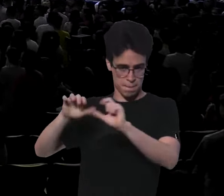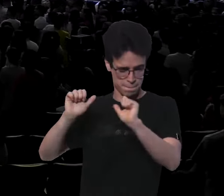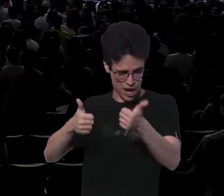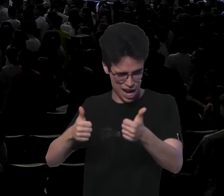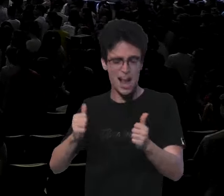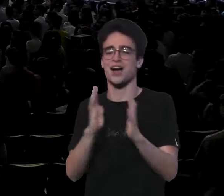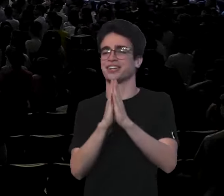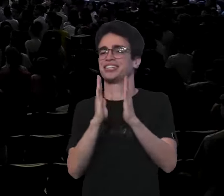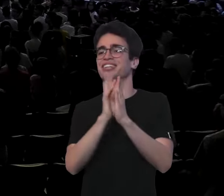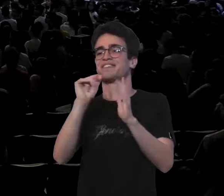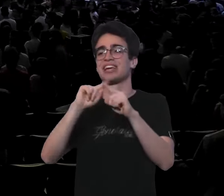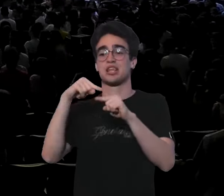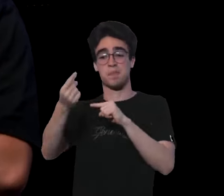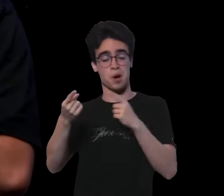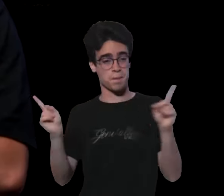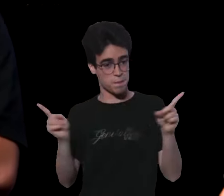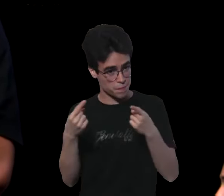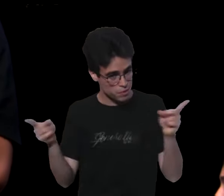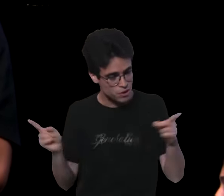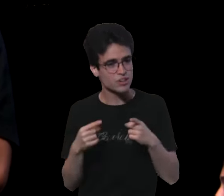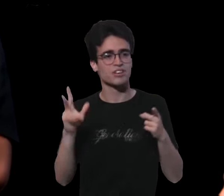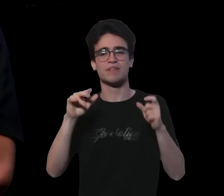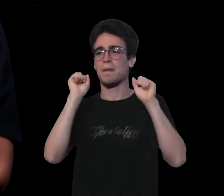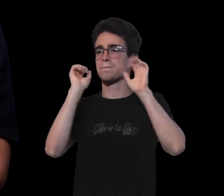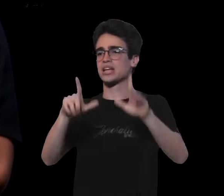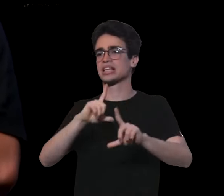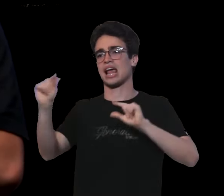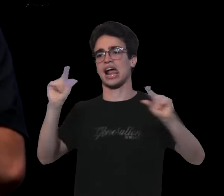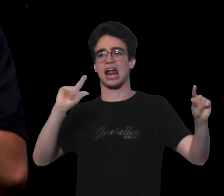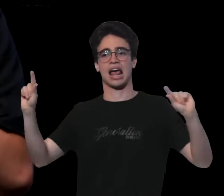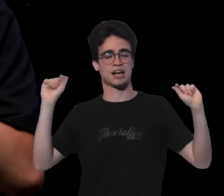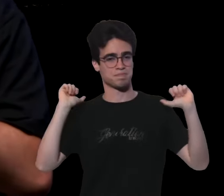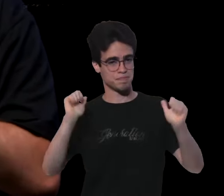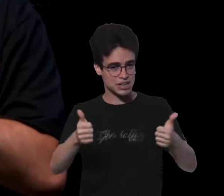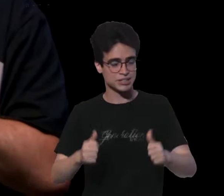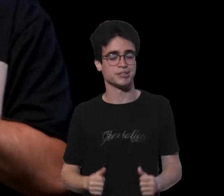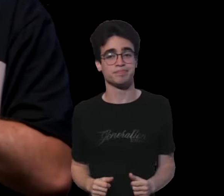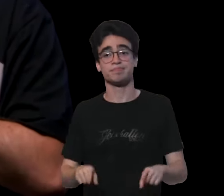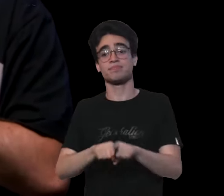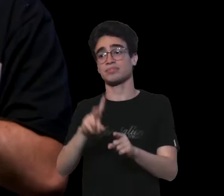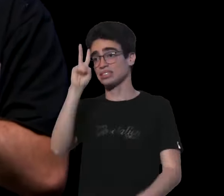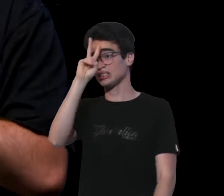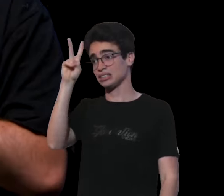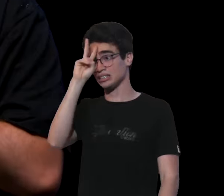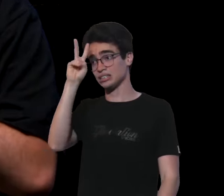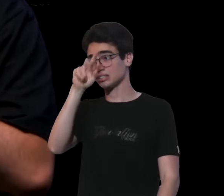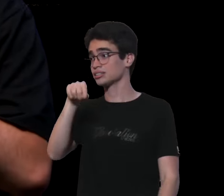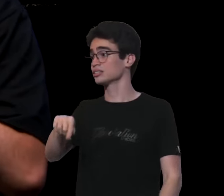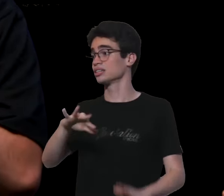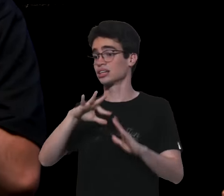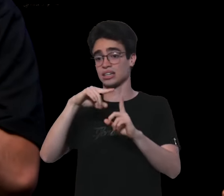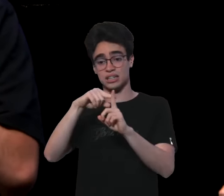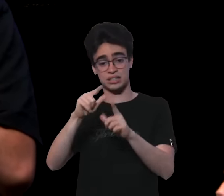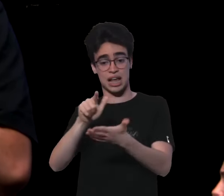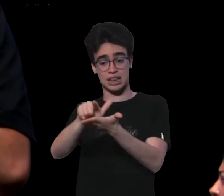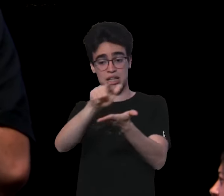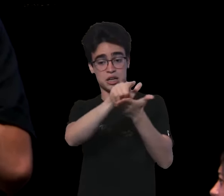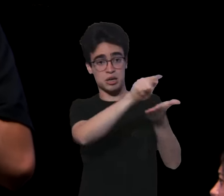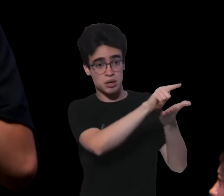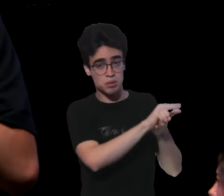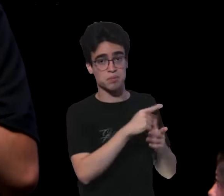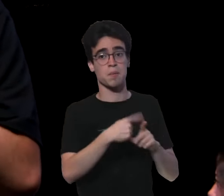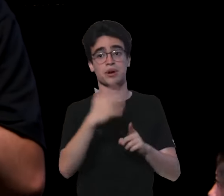vida, a gente vai cantar mais uma música e você vai estar abençoado para ir para casa, beleza? Lembra de limpar o templo aqui no final, porque amanhã tem uma reunião